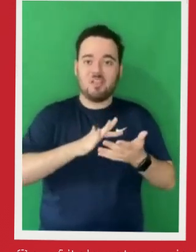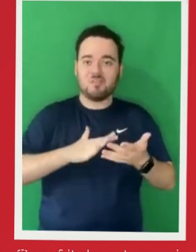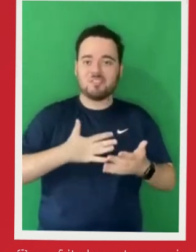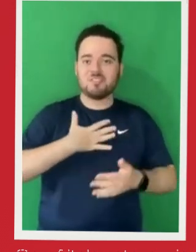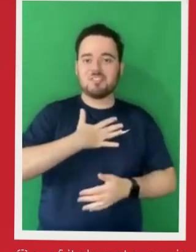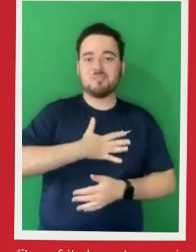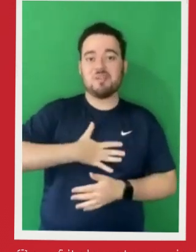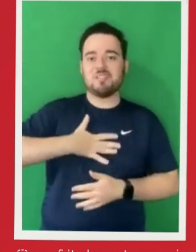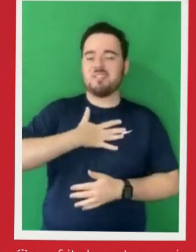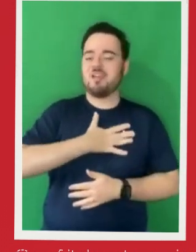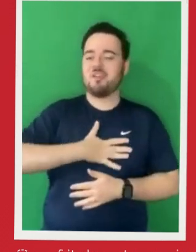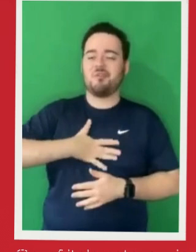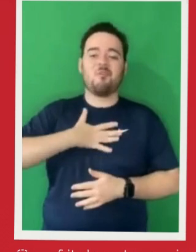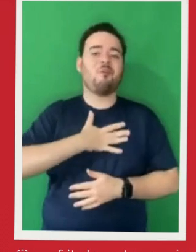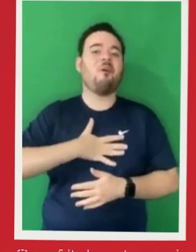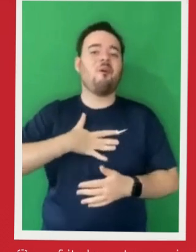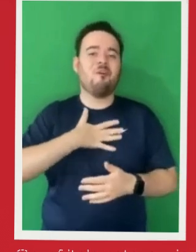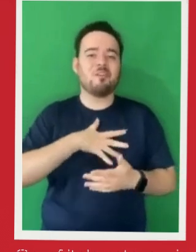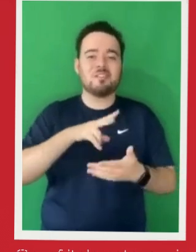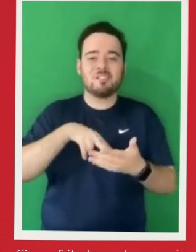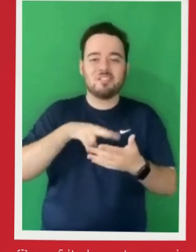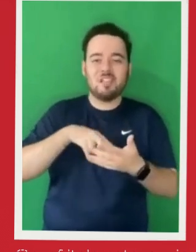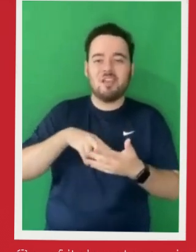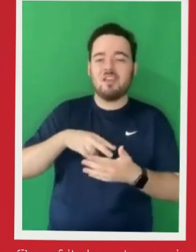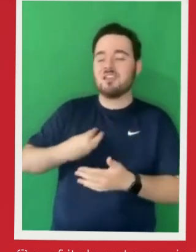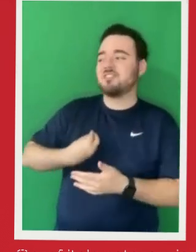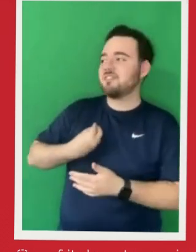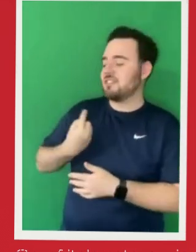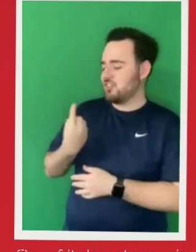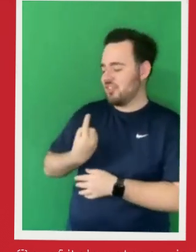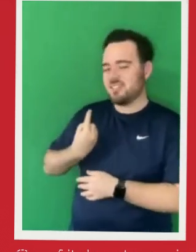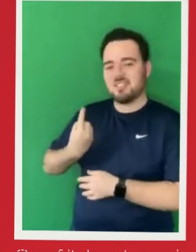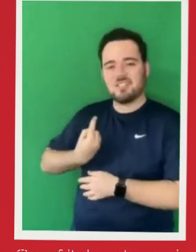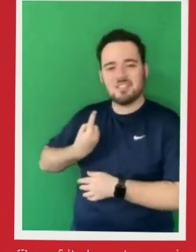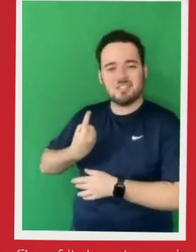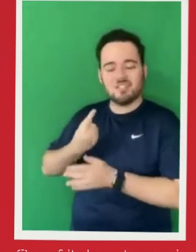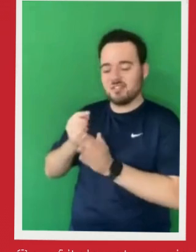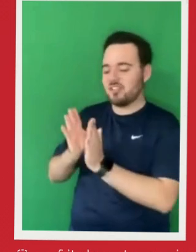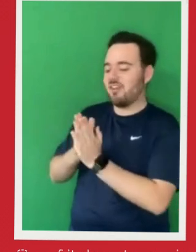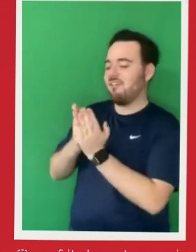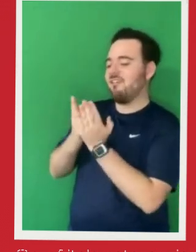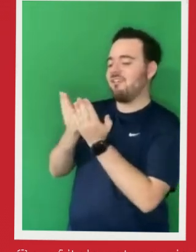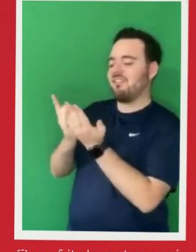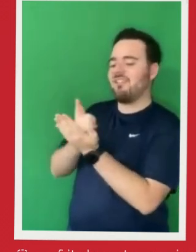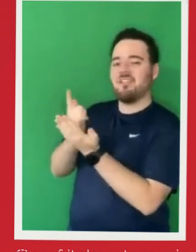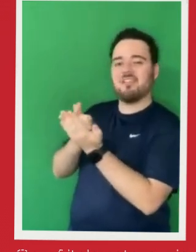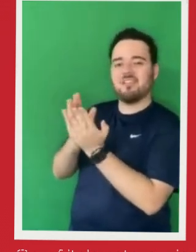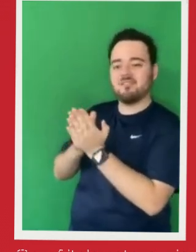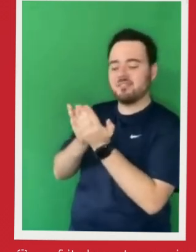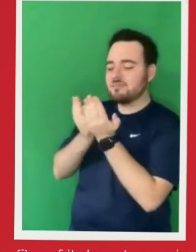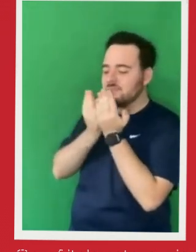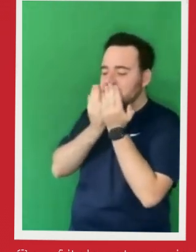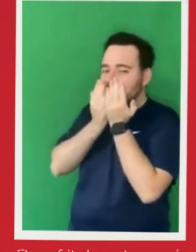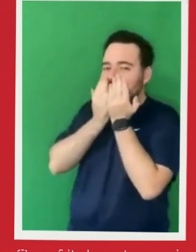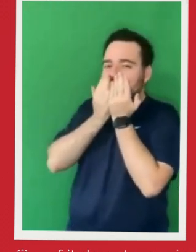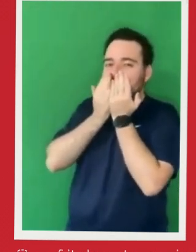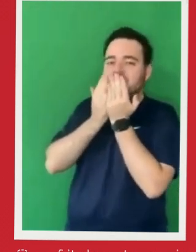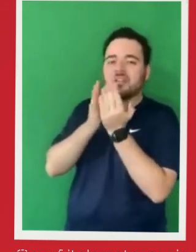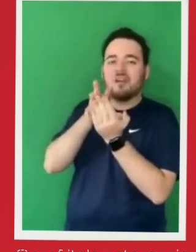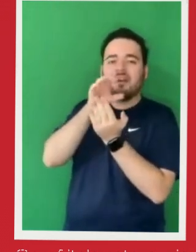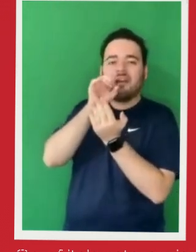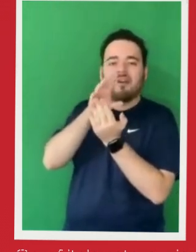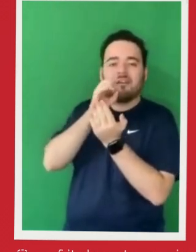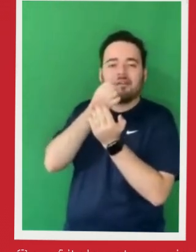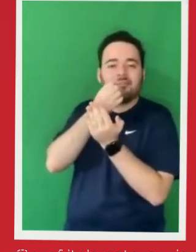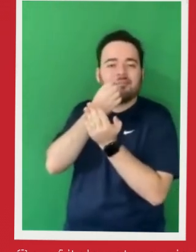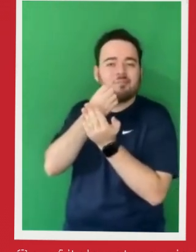uma atividade prazerosa, né? A gente gosta de estar sozinho, de ler, de abrir um livro. Tem gente que gosta de cheirar um